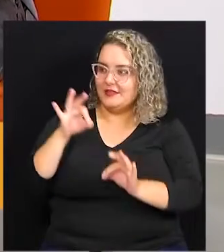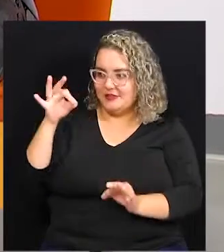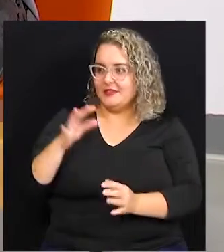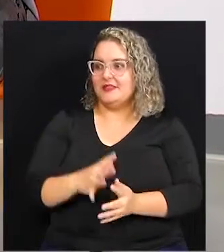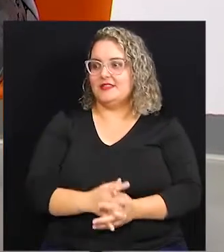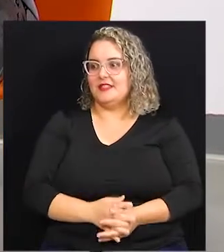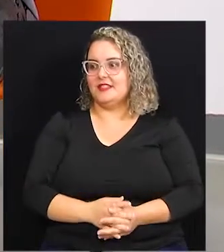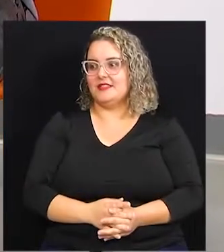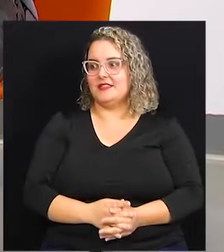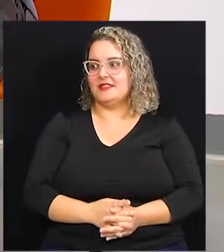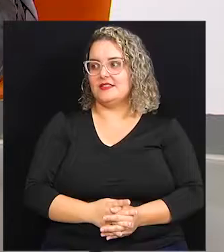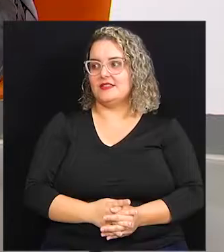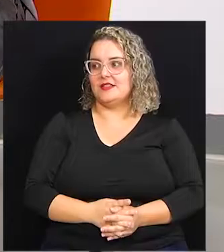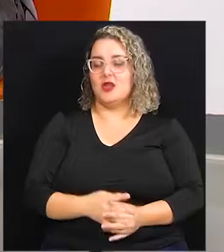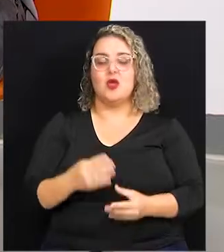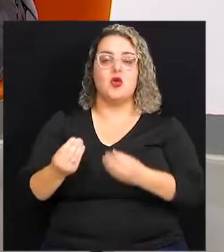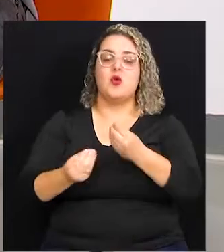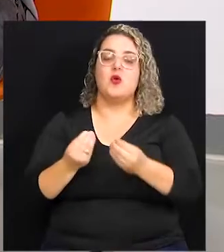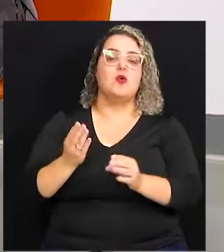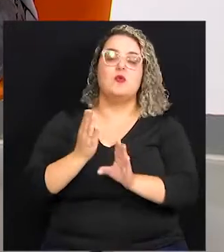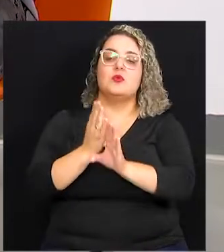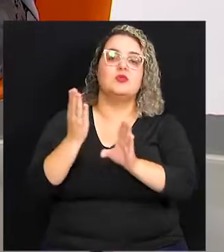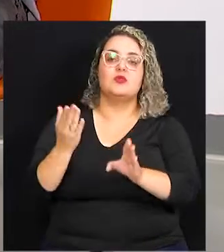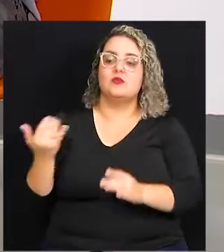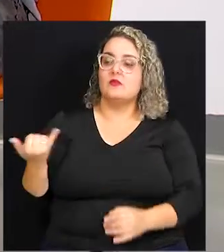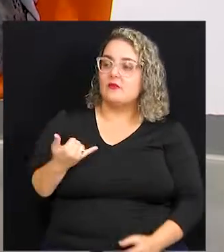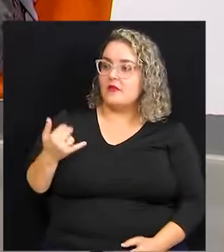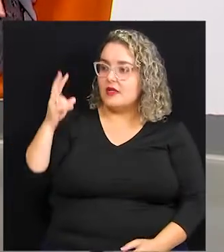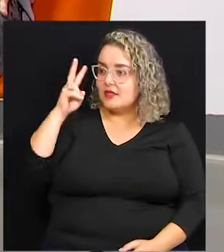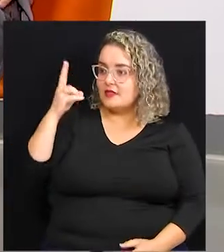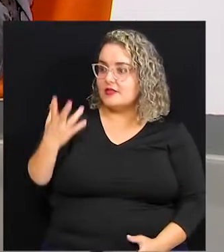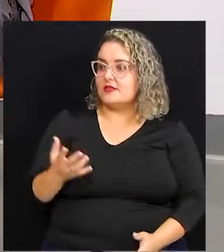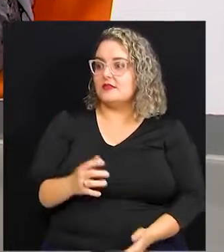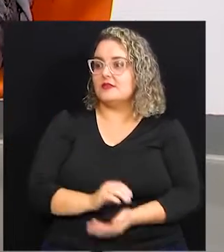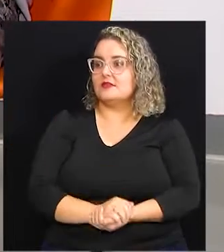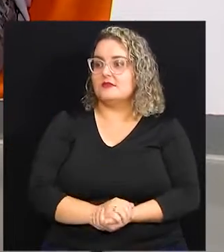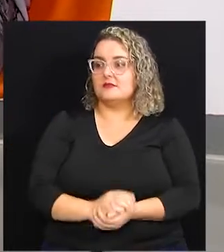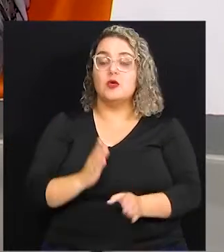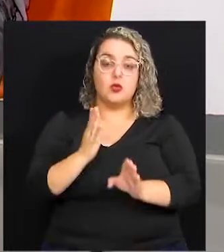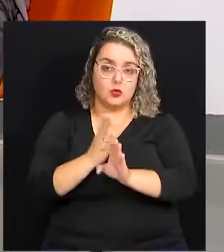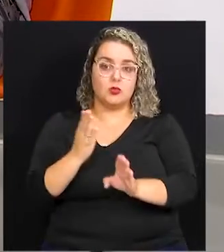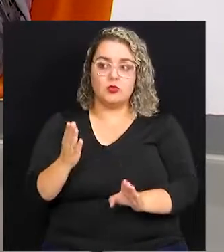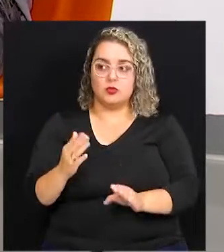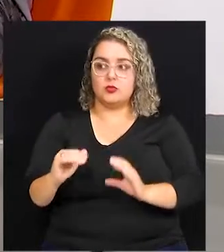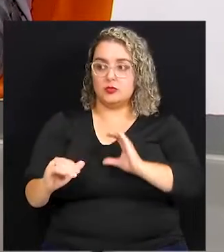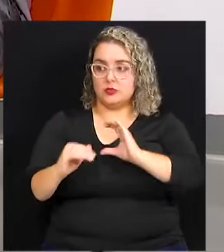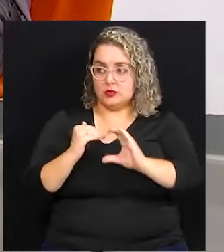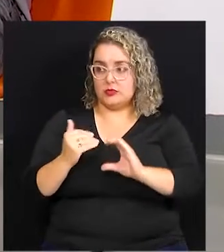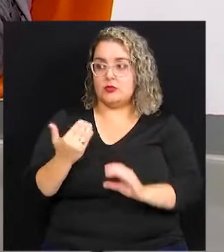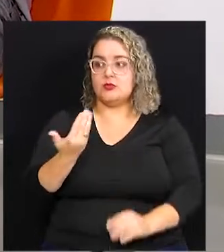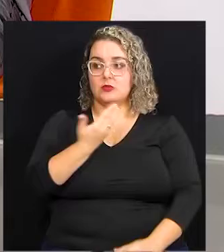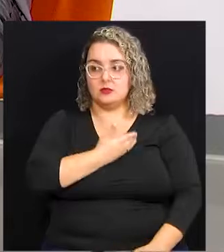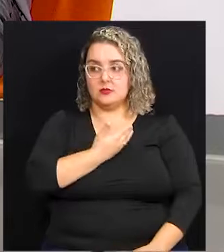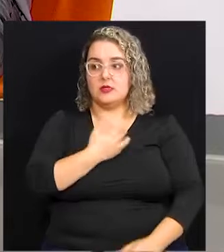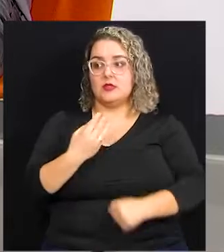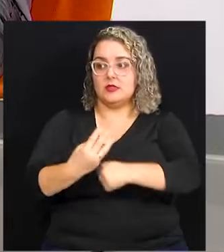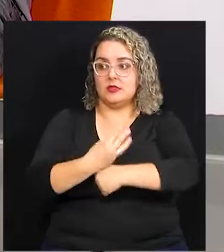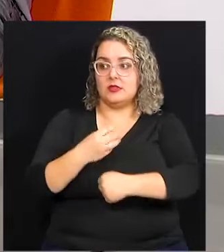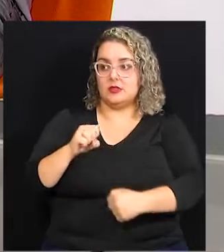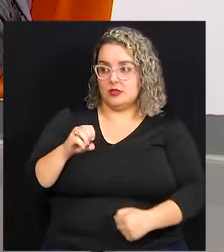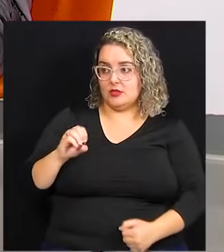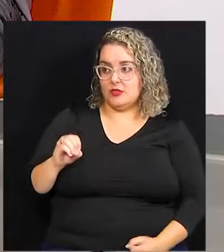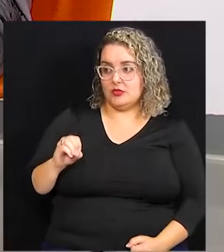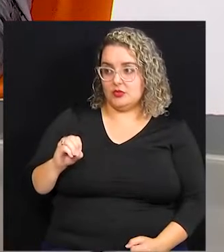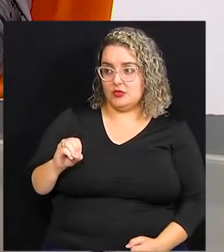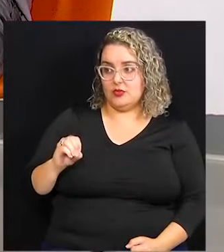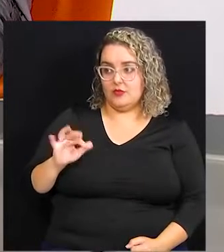Tá. E como que você descobriu aqui? Conta pra gente sua história um pouco, Eduardo. Eu descobri através de uma mensagem de uma amiga minha do WhatsApp, Sofia.